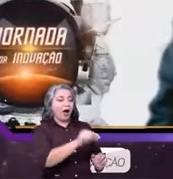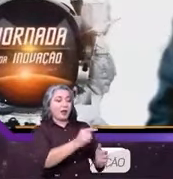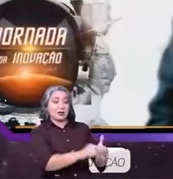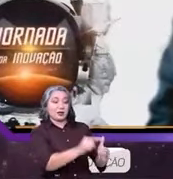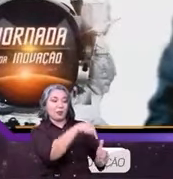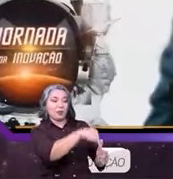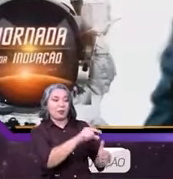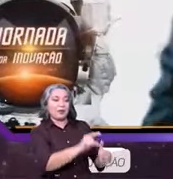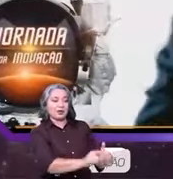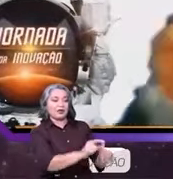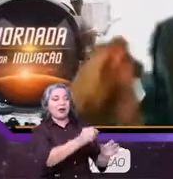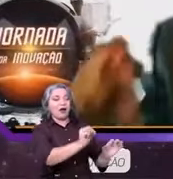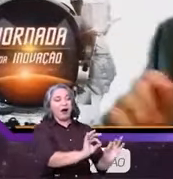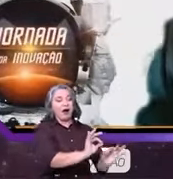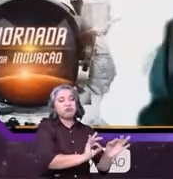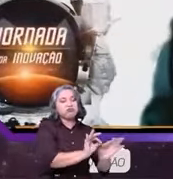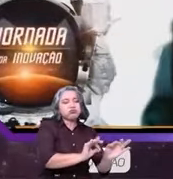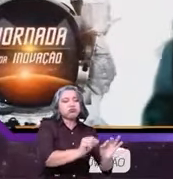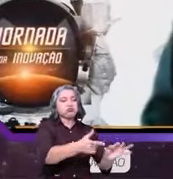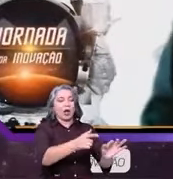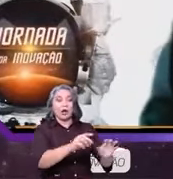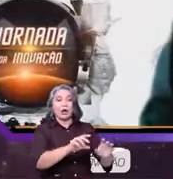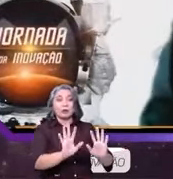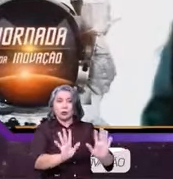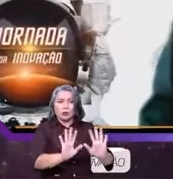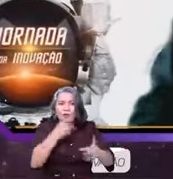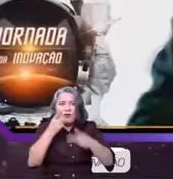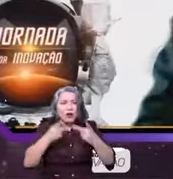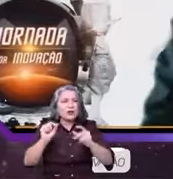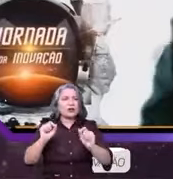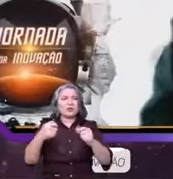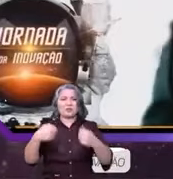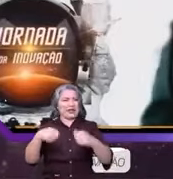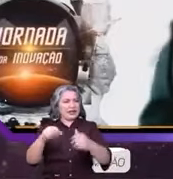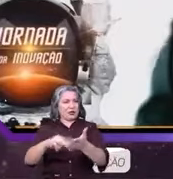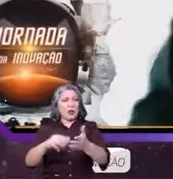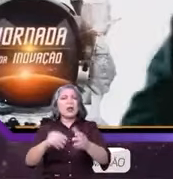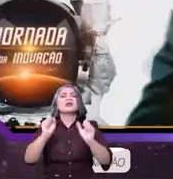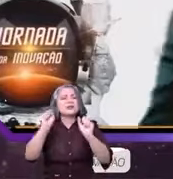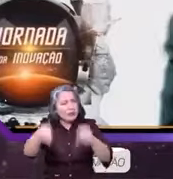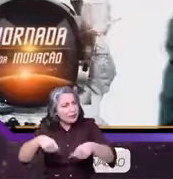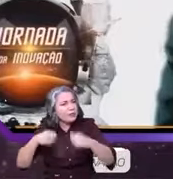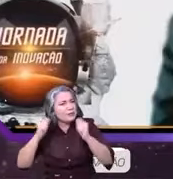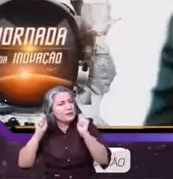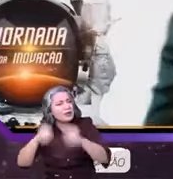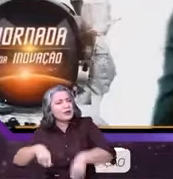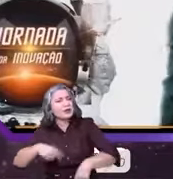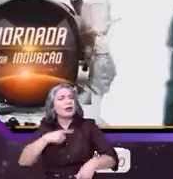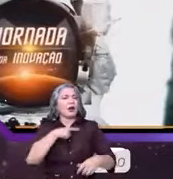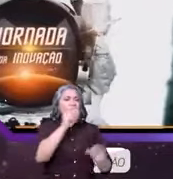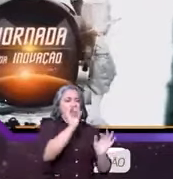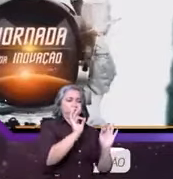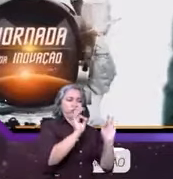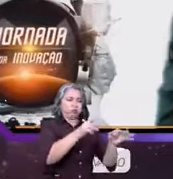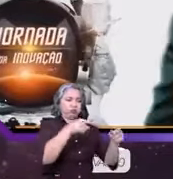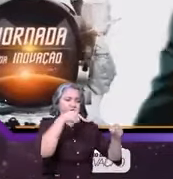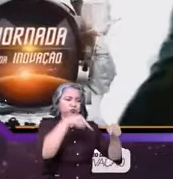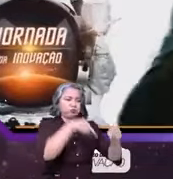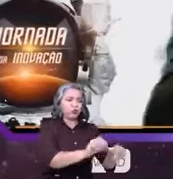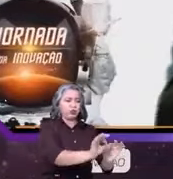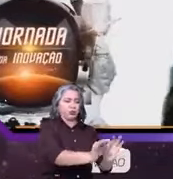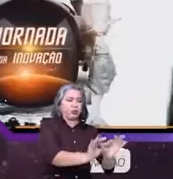falando isso de fazer isso sem método, não, fazer isso com método, intervenções pontuais,